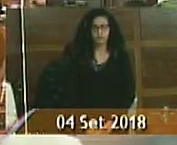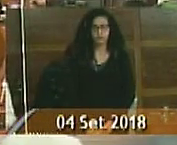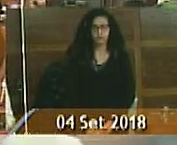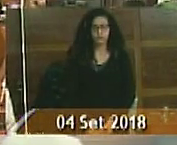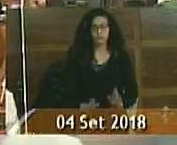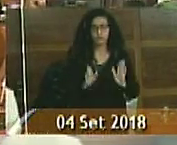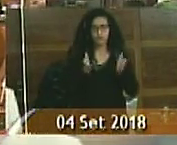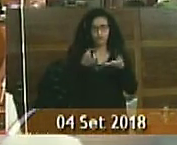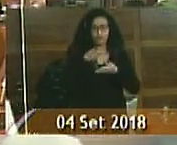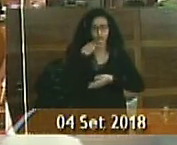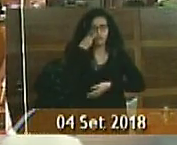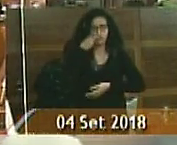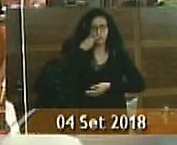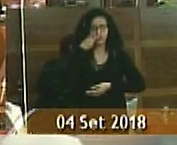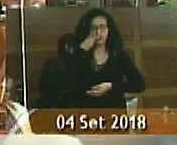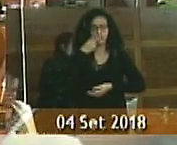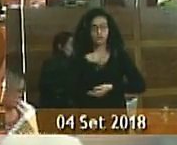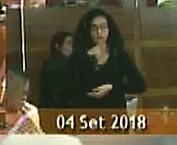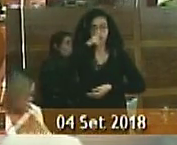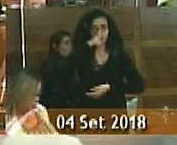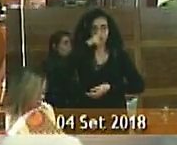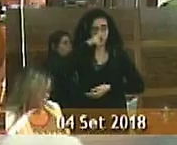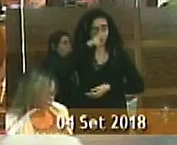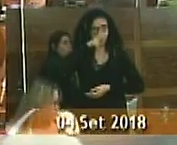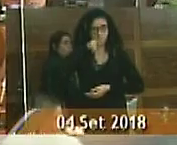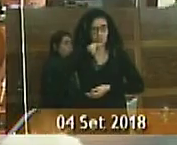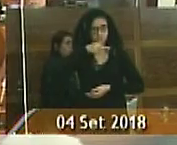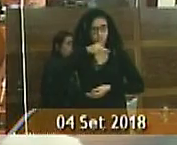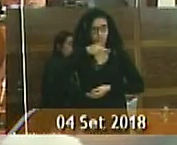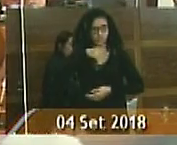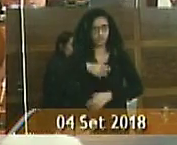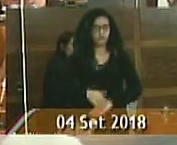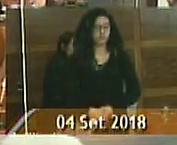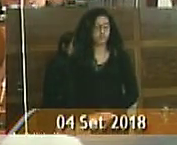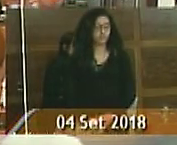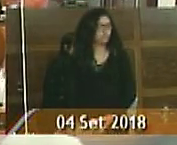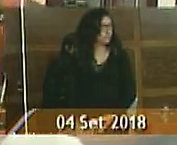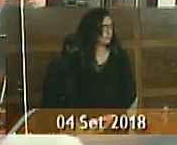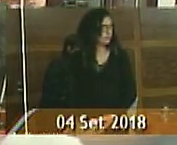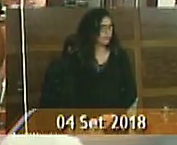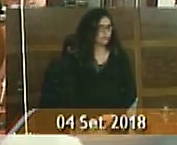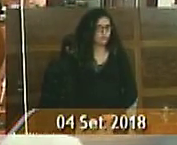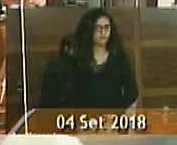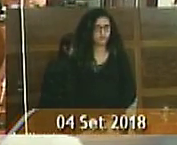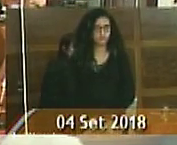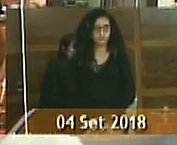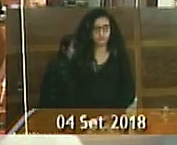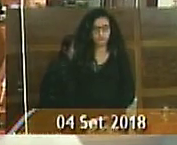Com a palavra, vereador Elinho, do sindicato. É porque ele estava na